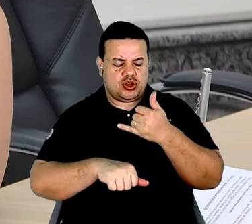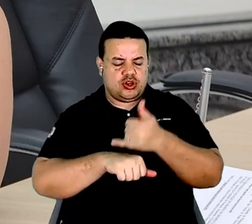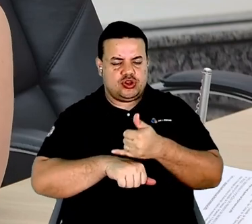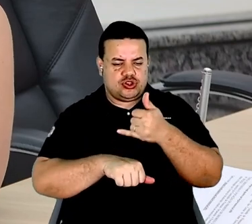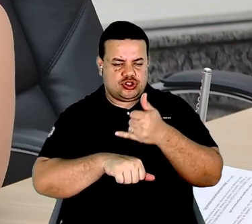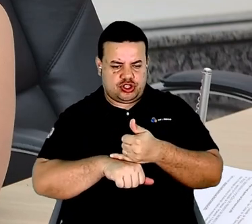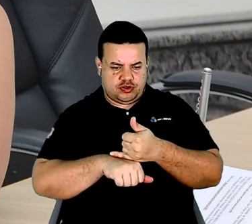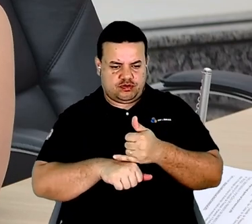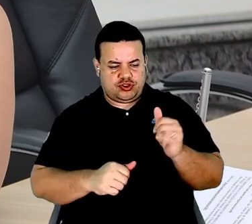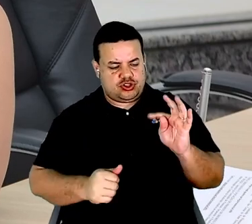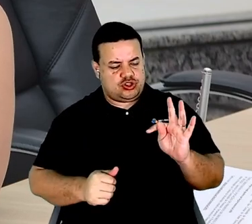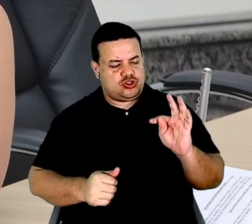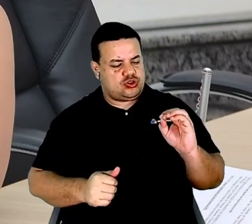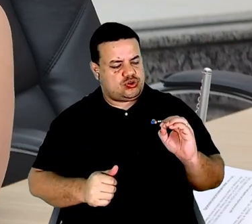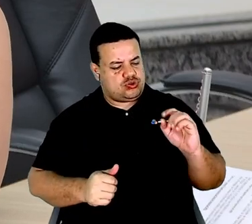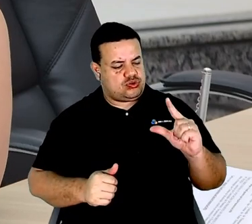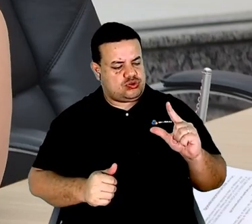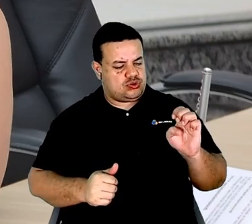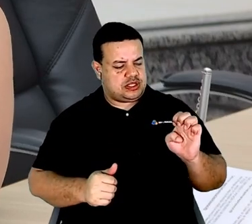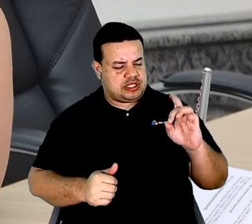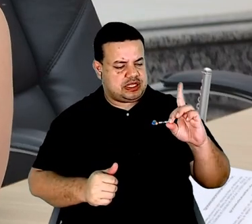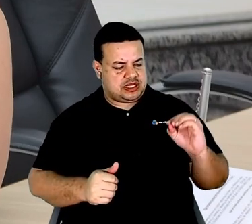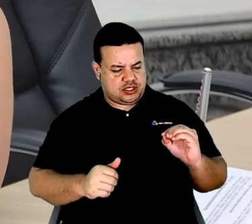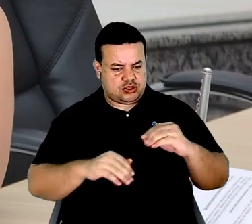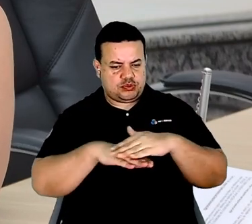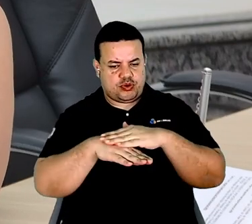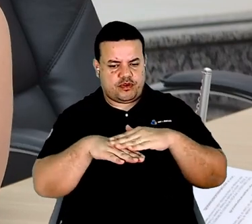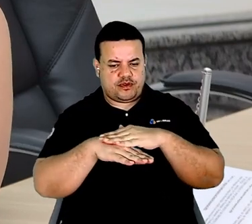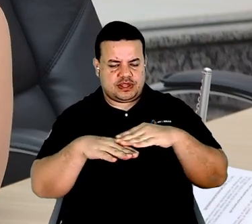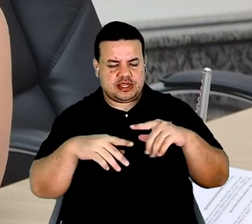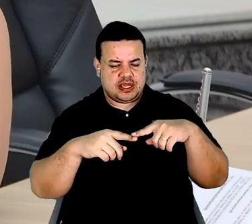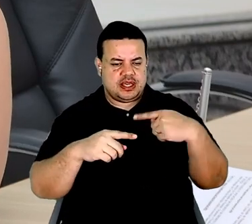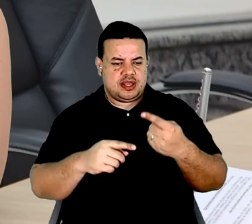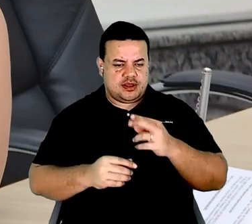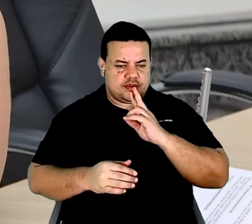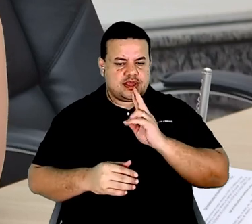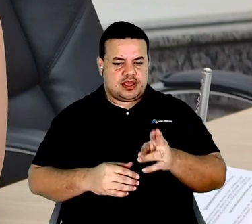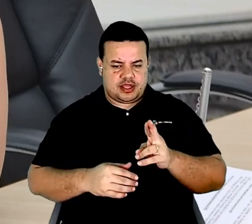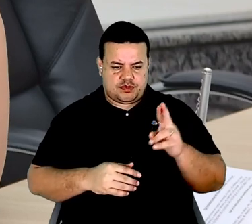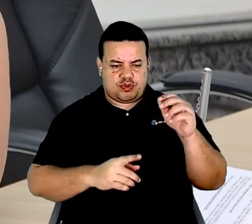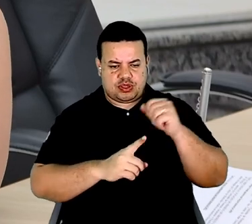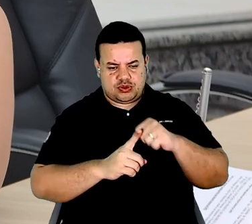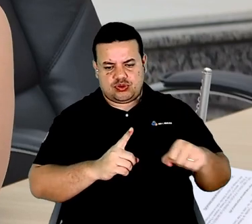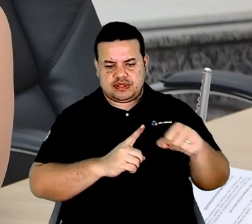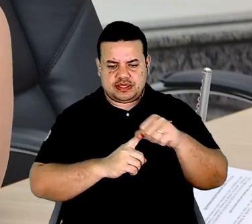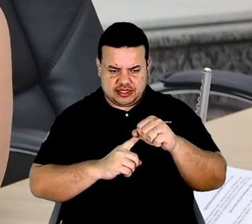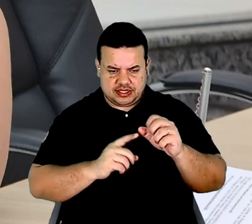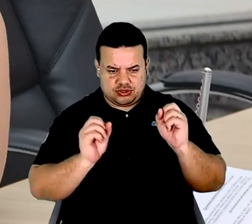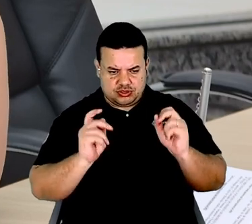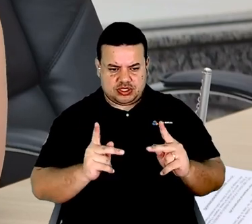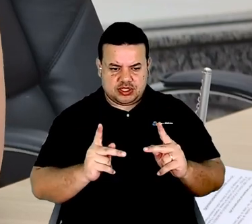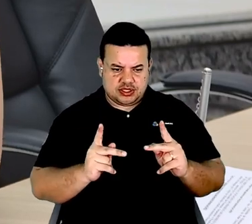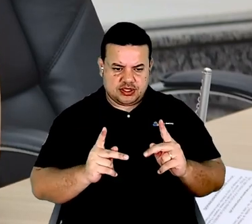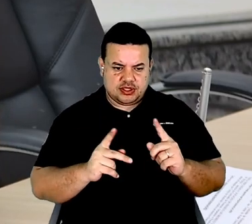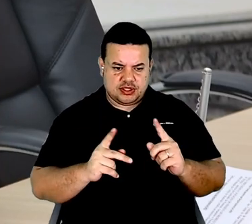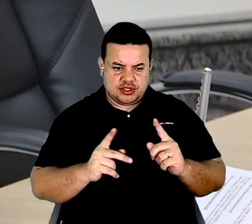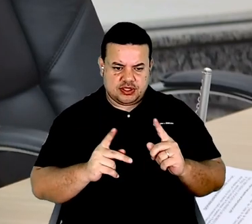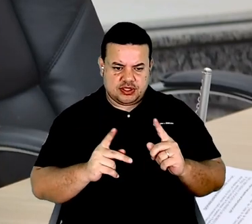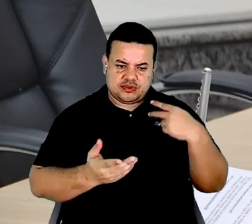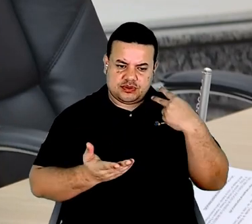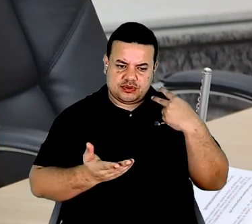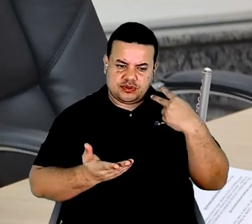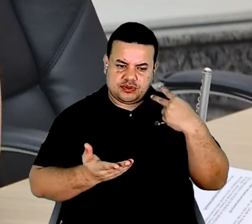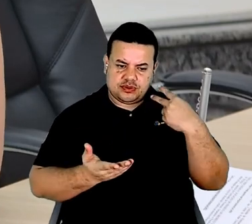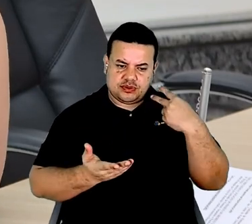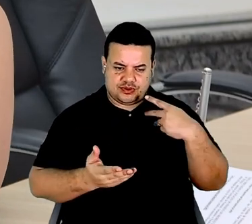para uma conversa, e depois darmos uma resposta à sociedade. Muito embora, enquanto vereadores, nós não